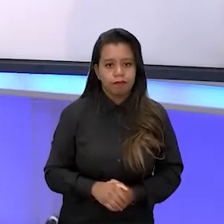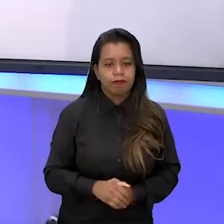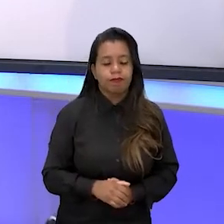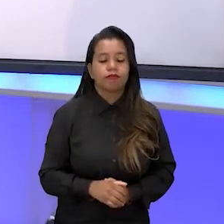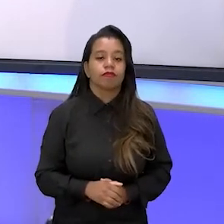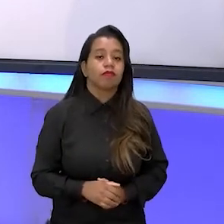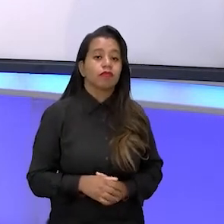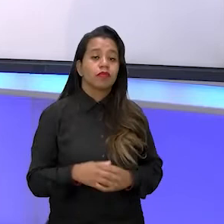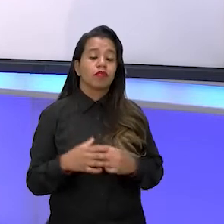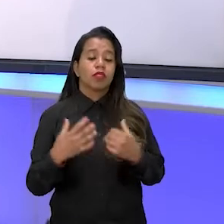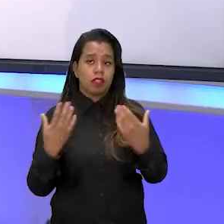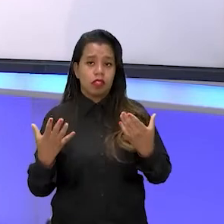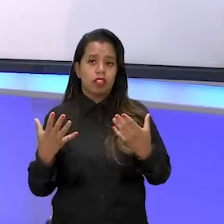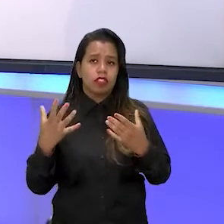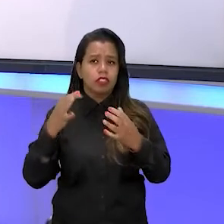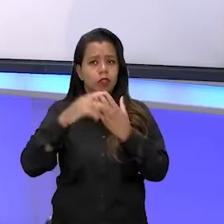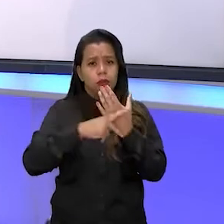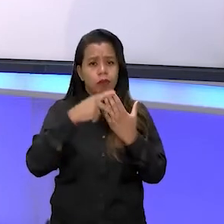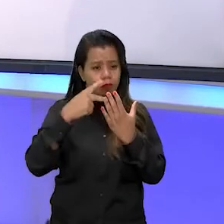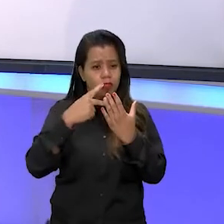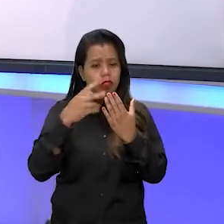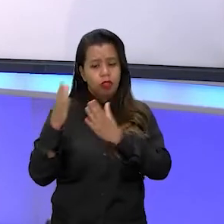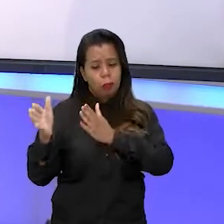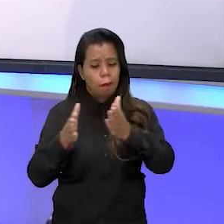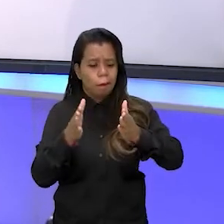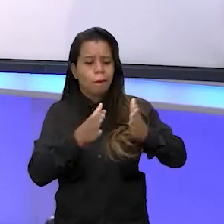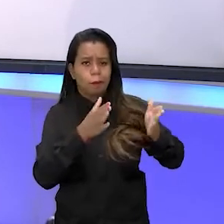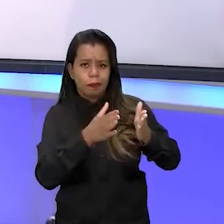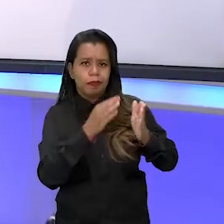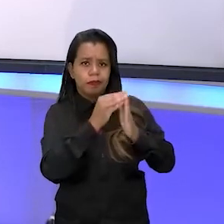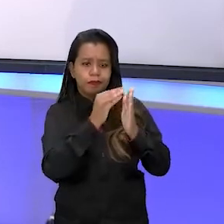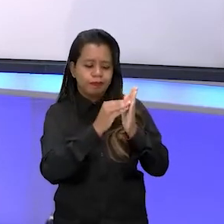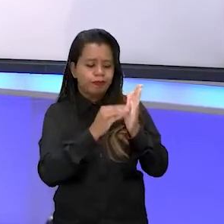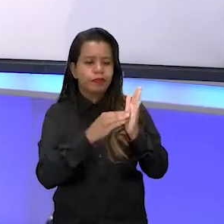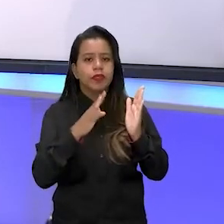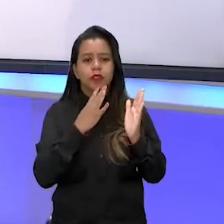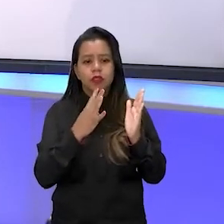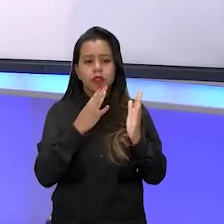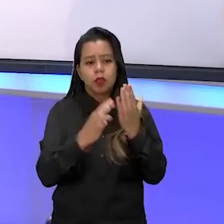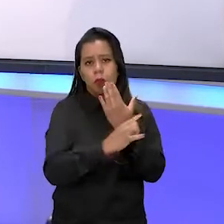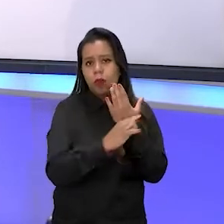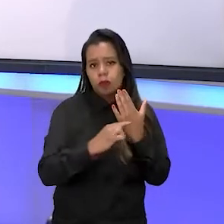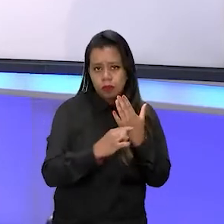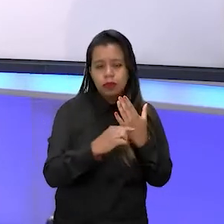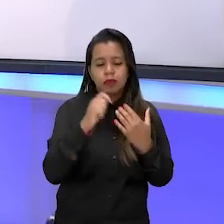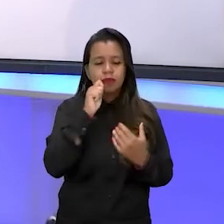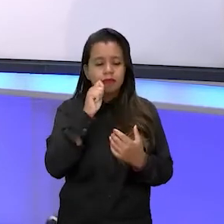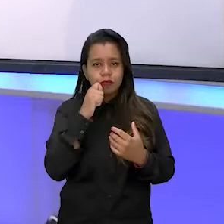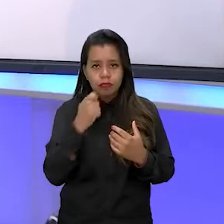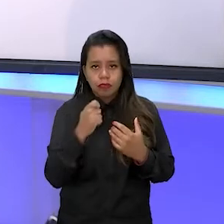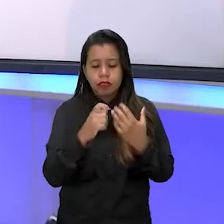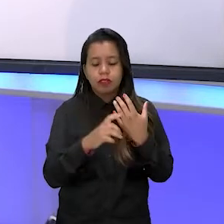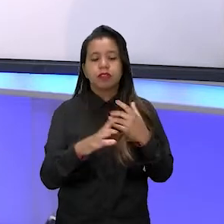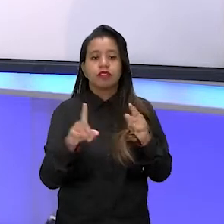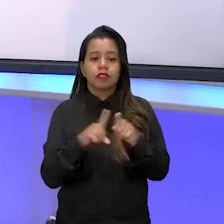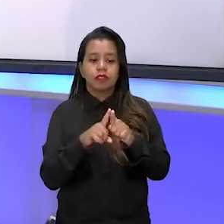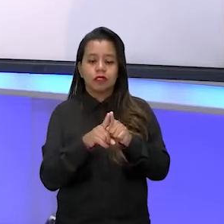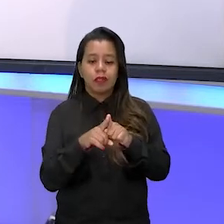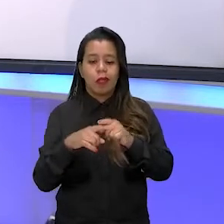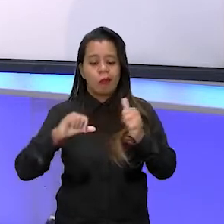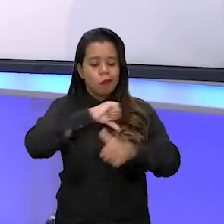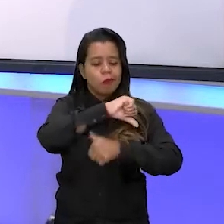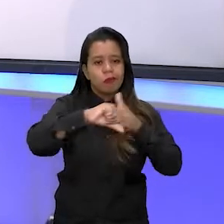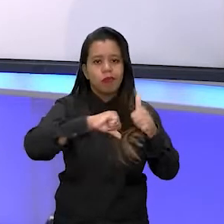bem pautado aí em conhecimentos científicos, né? Em preocupações e em mudanças de comportamento